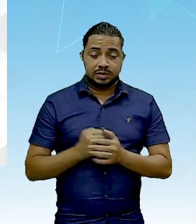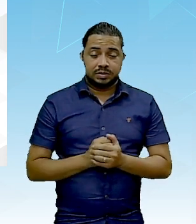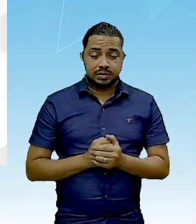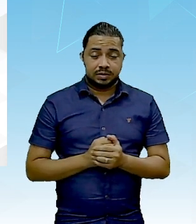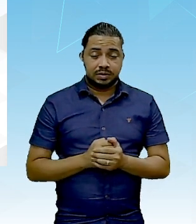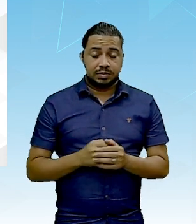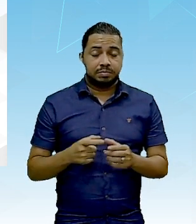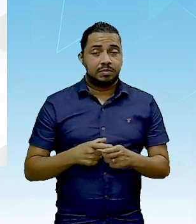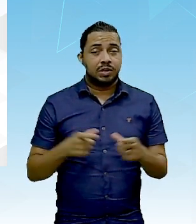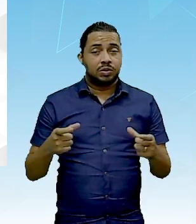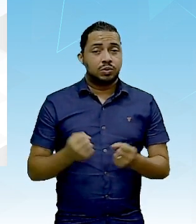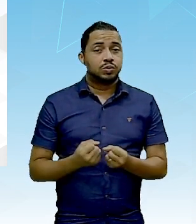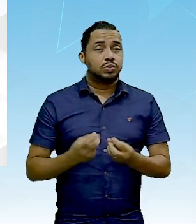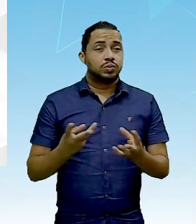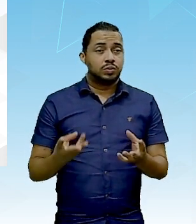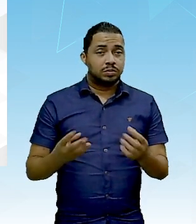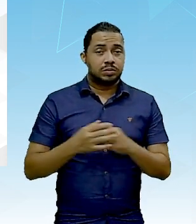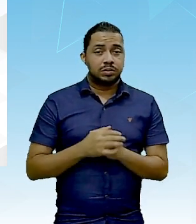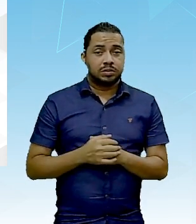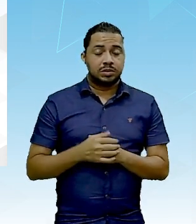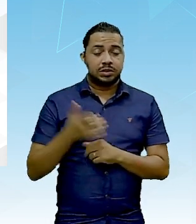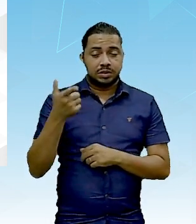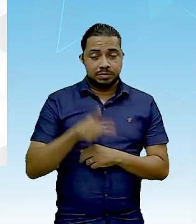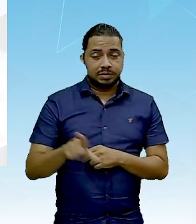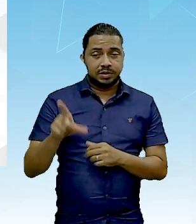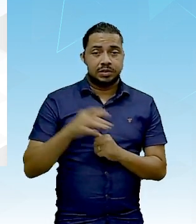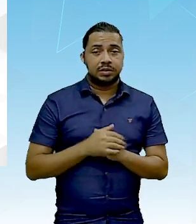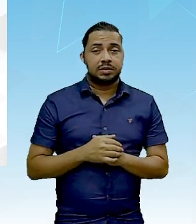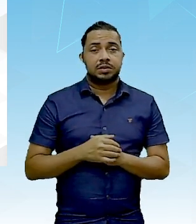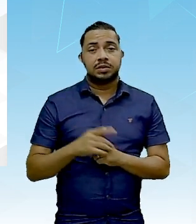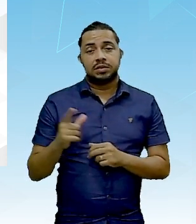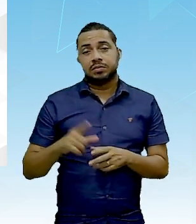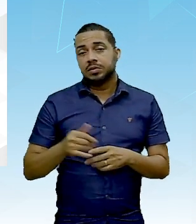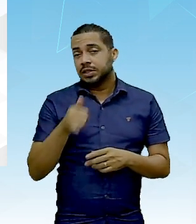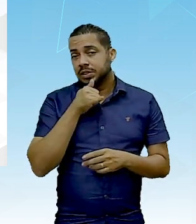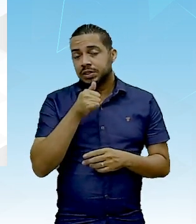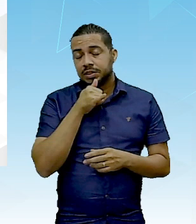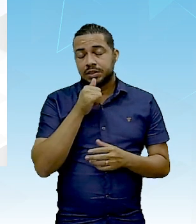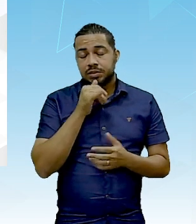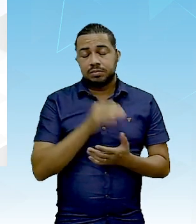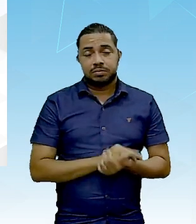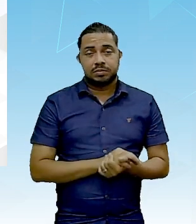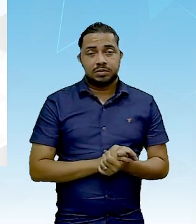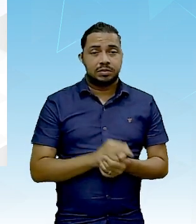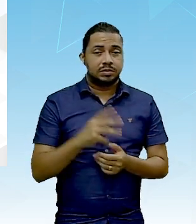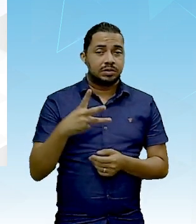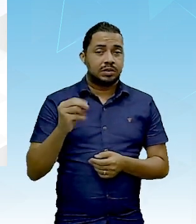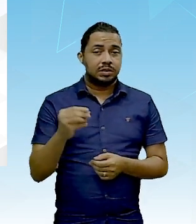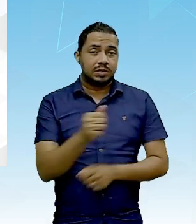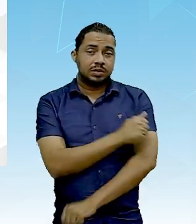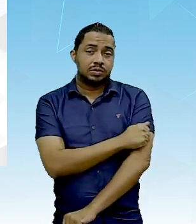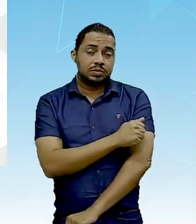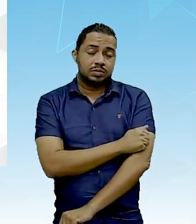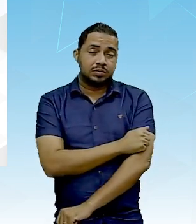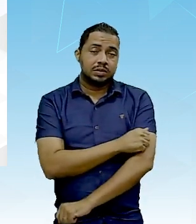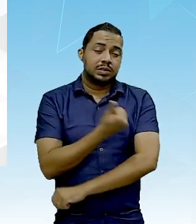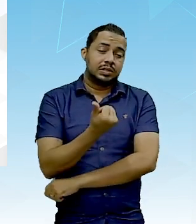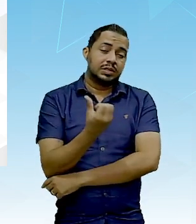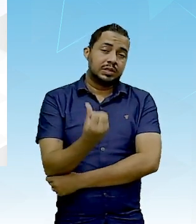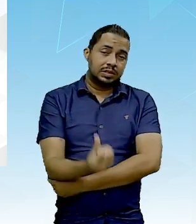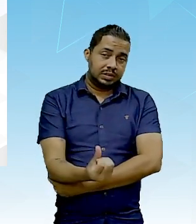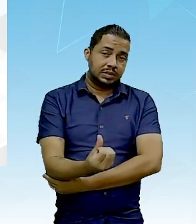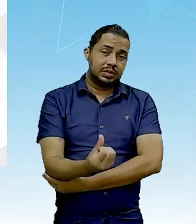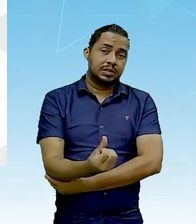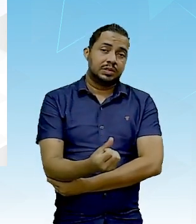o maior número da nota repetida. Então, vamos supor que de 30 alunos, 16